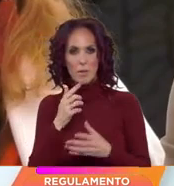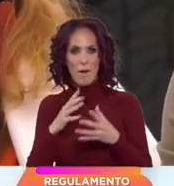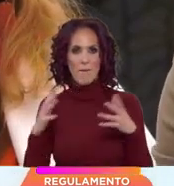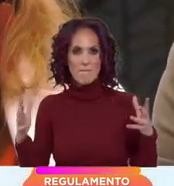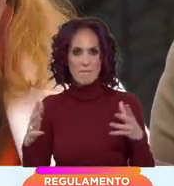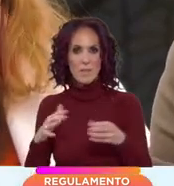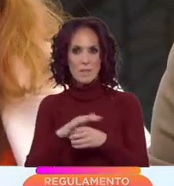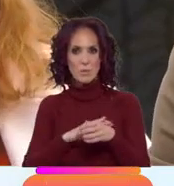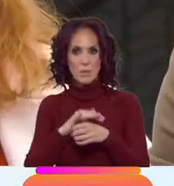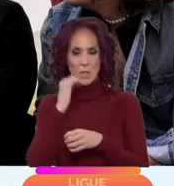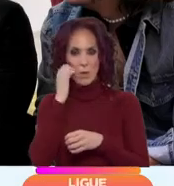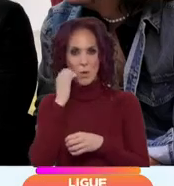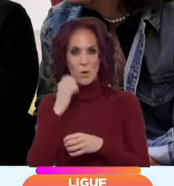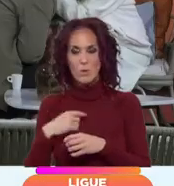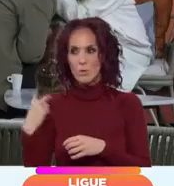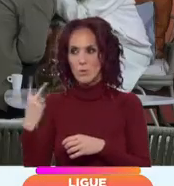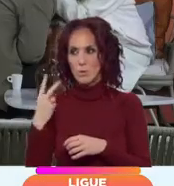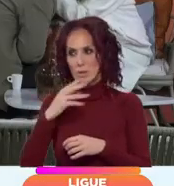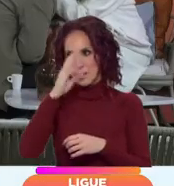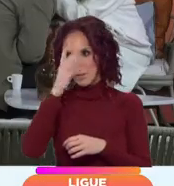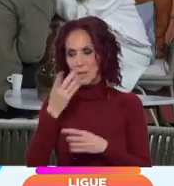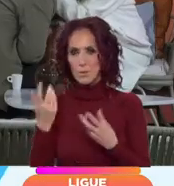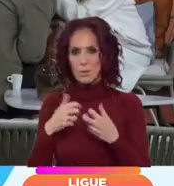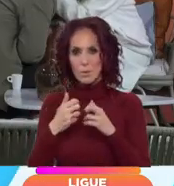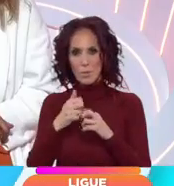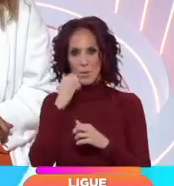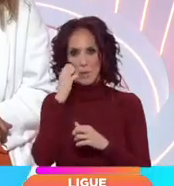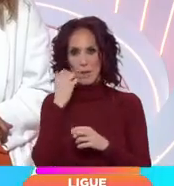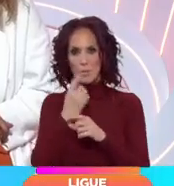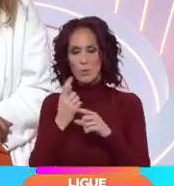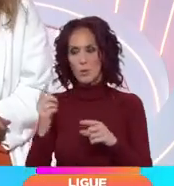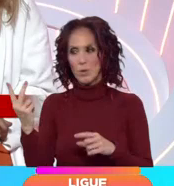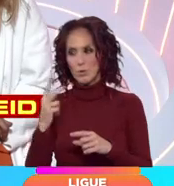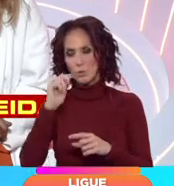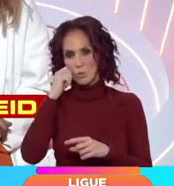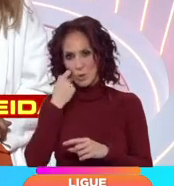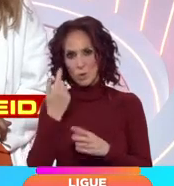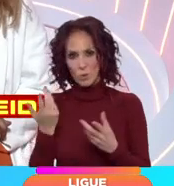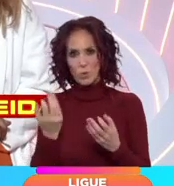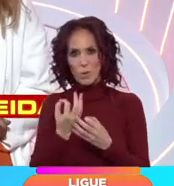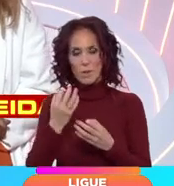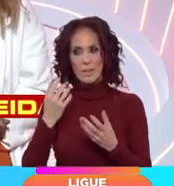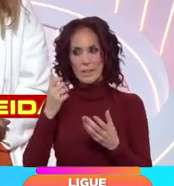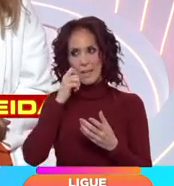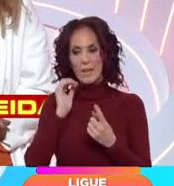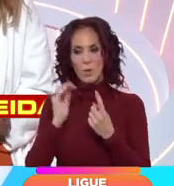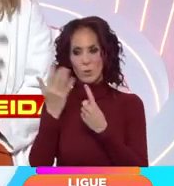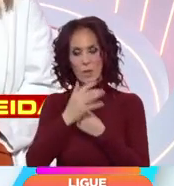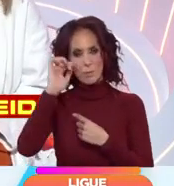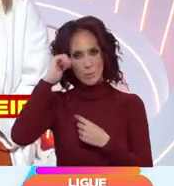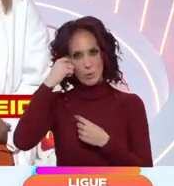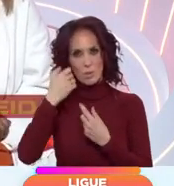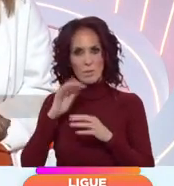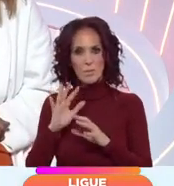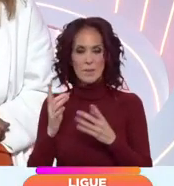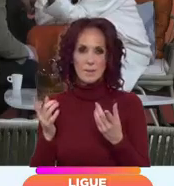dimensão da coisa. Nós tínhamos a noção da dimensão daquilo que nos afetou a nós e a quem nos rodeia, mas não